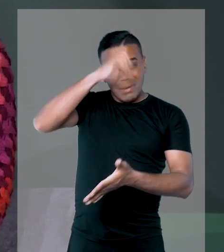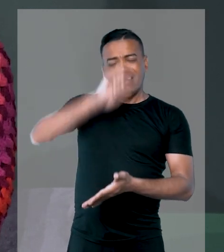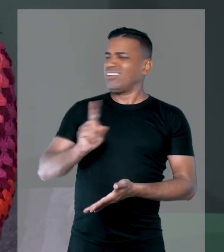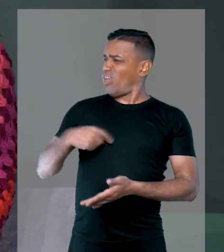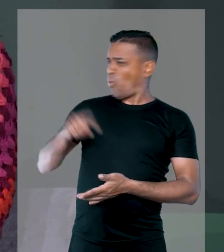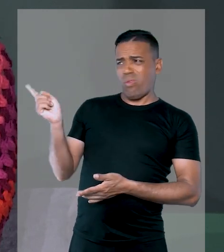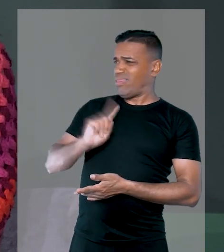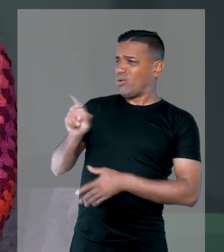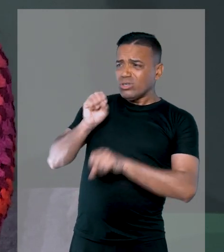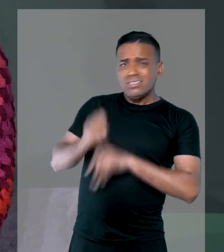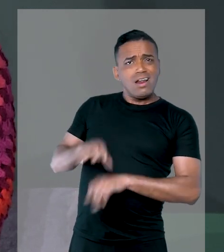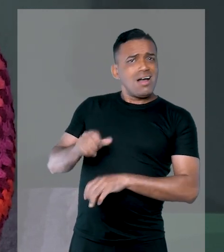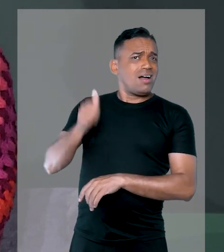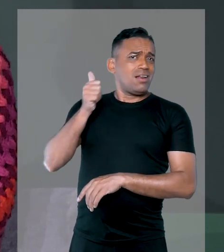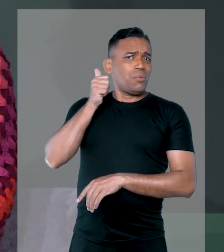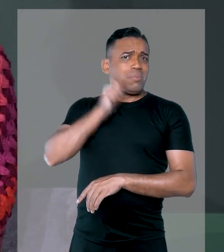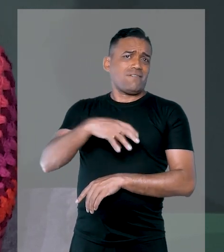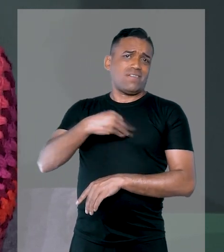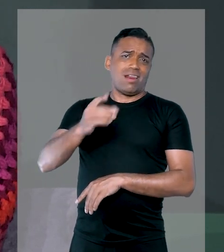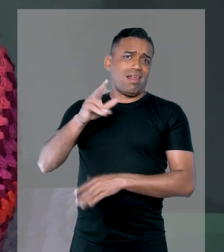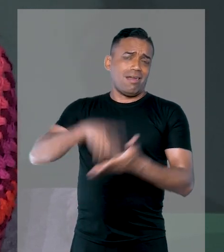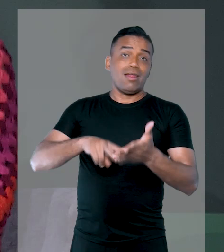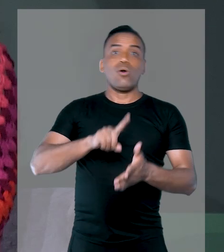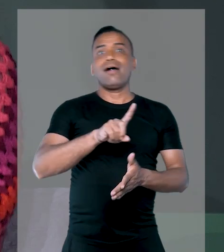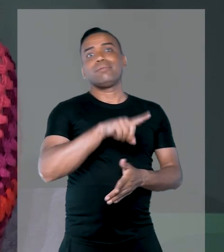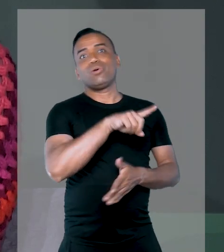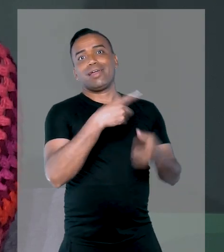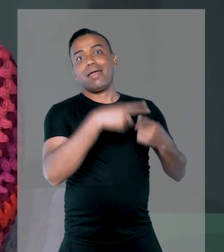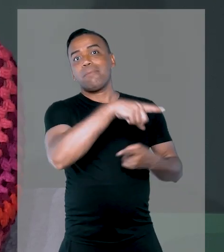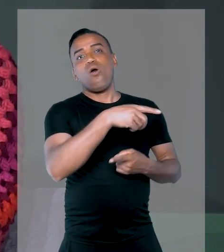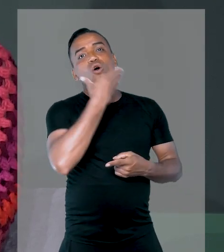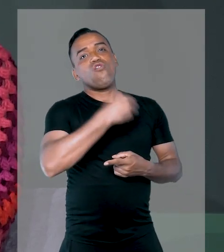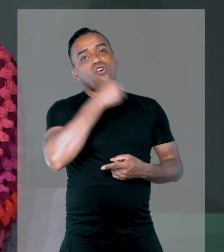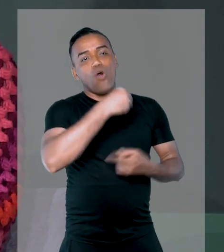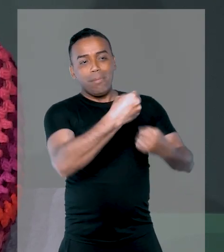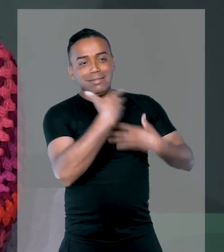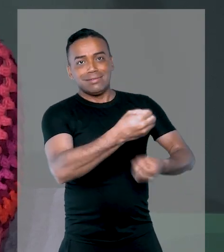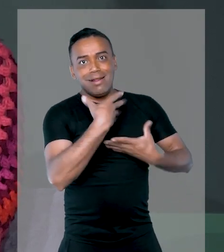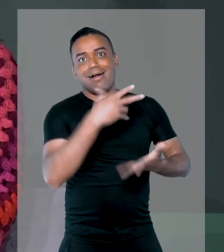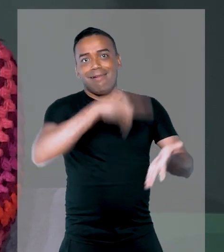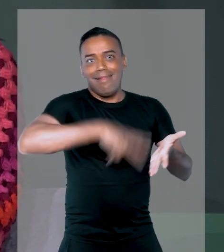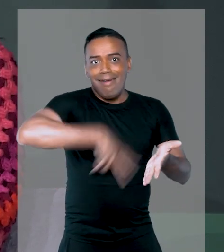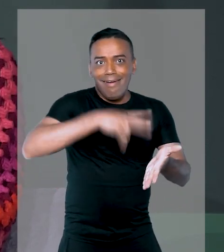falou, mas eu não estou incentivando. E aí quando minha mãe foi ver, era meu vô, que estava meio que ali